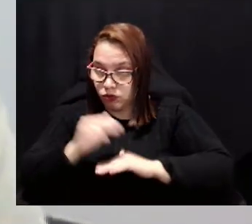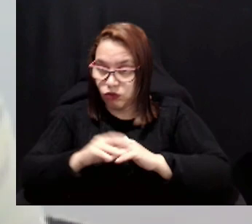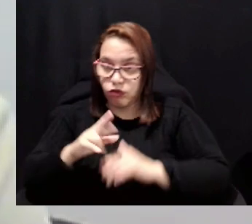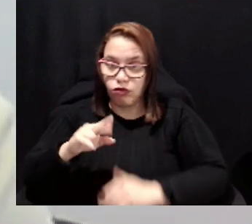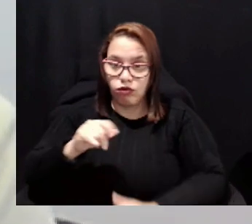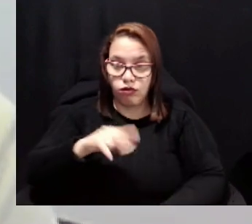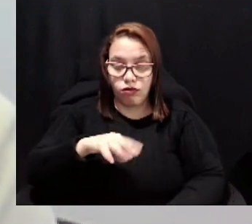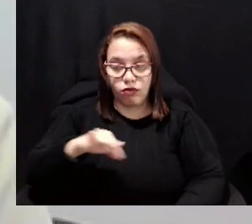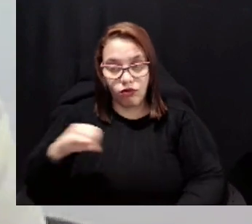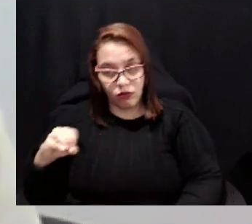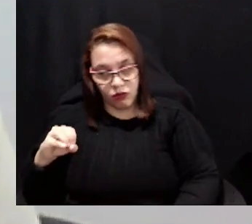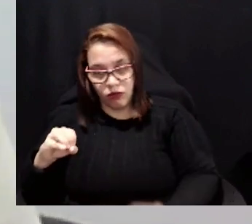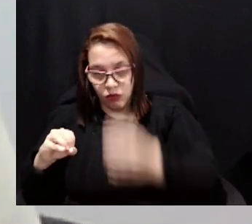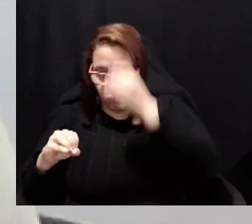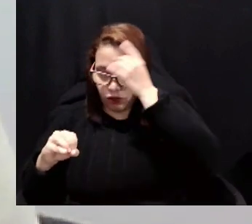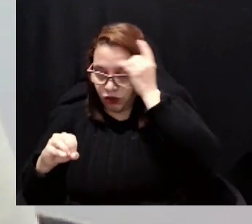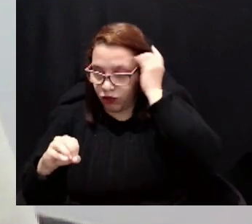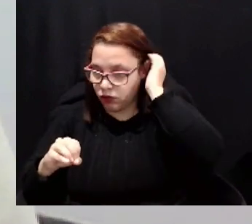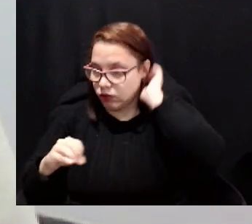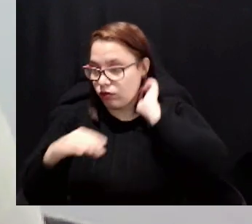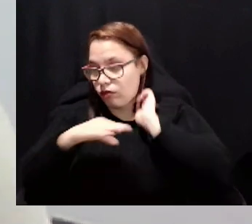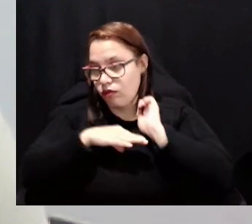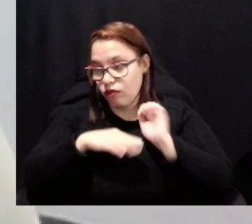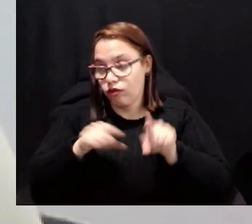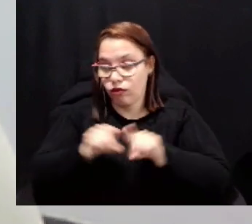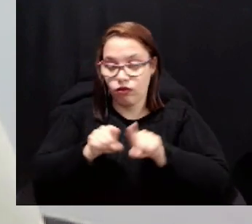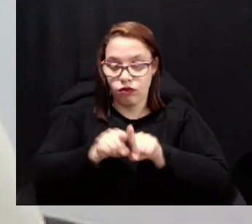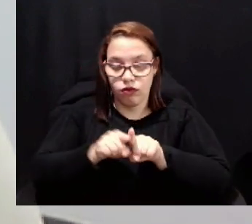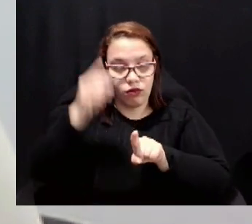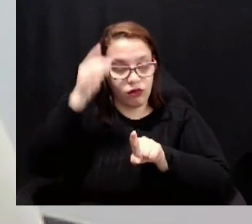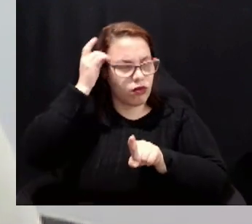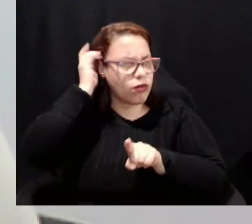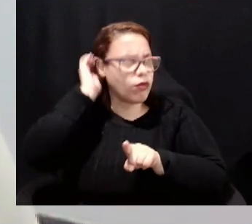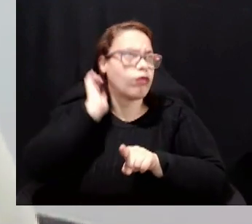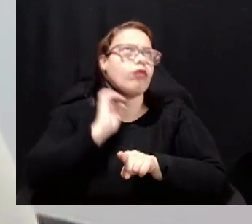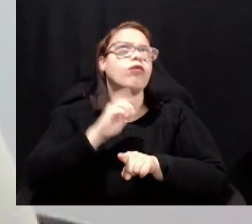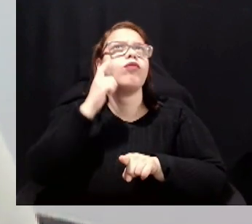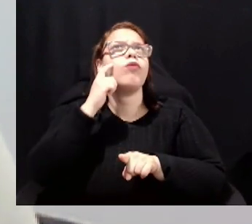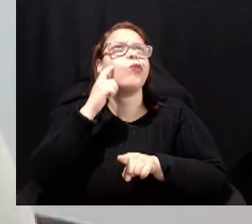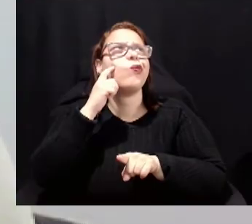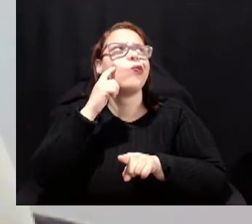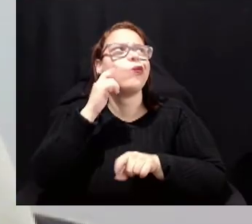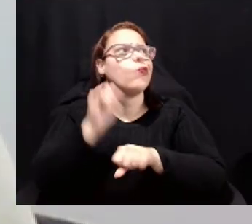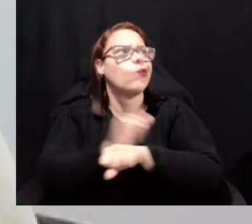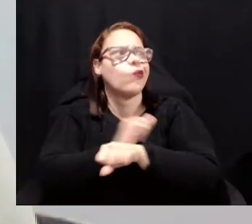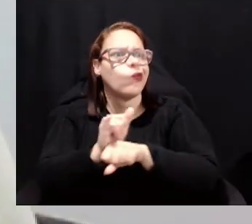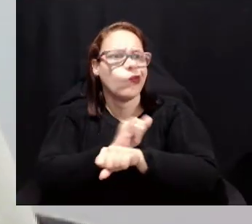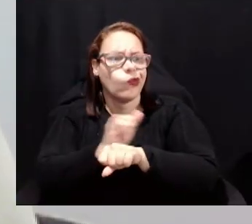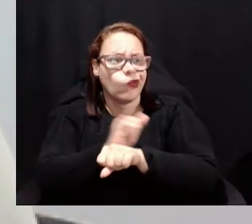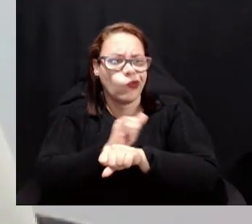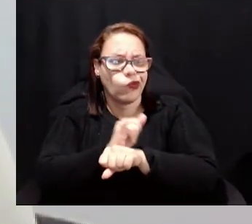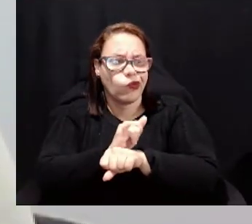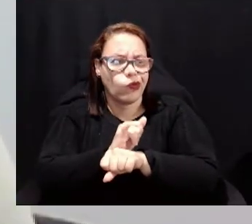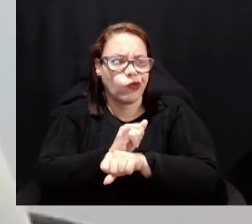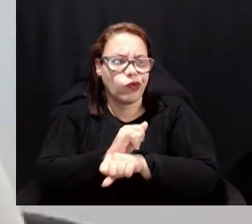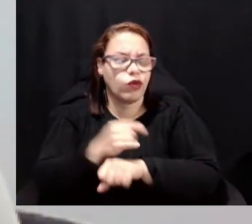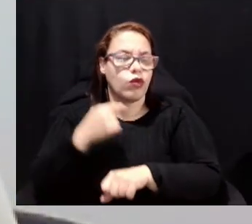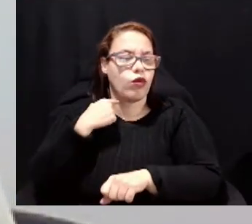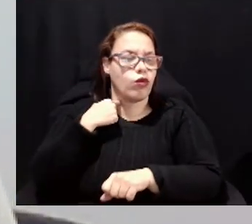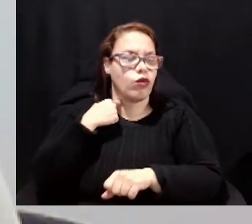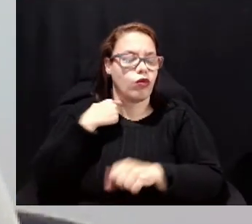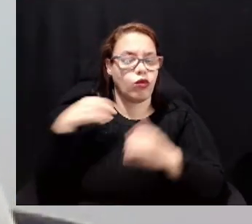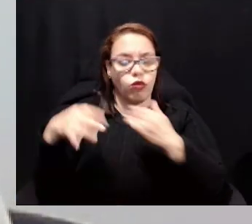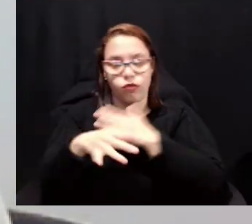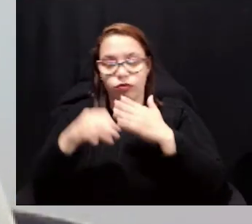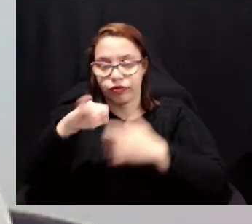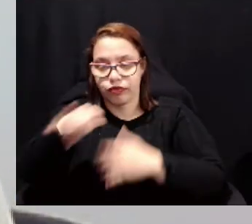tratamento e de resíduos, e os municípios também, né, em pensar em estratégias de como reduzir a geração de resíduos